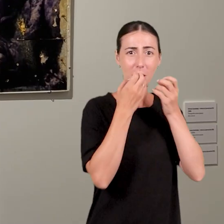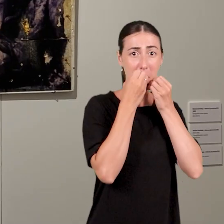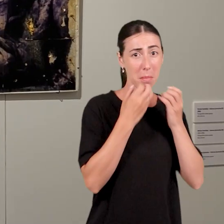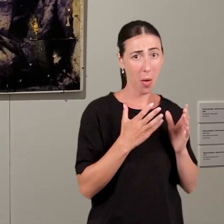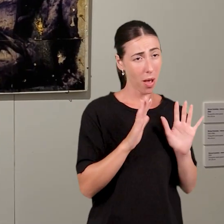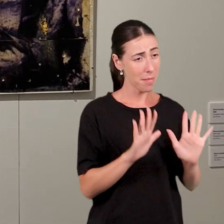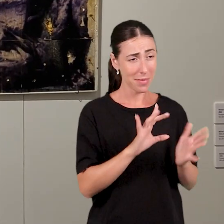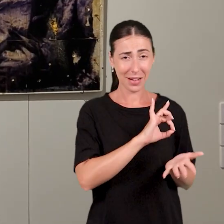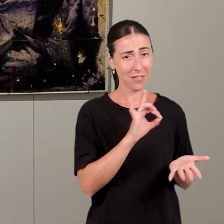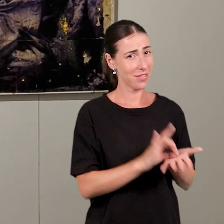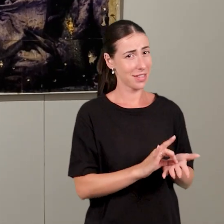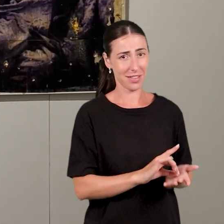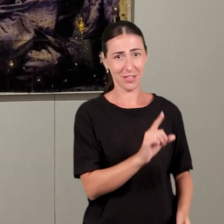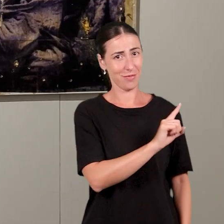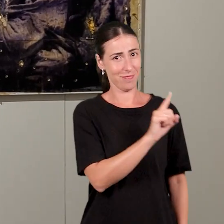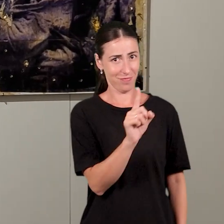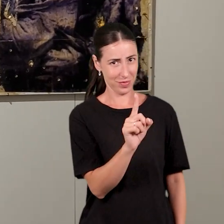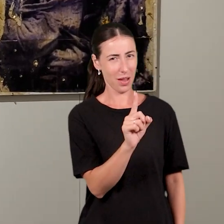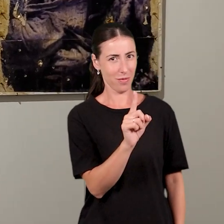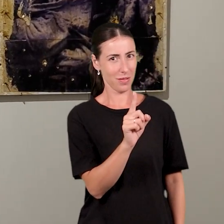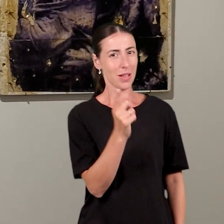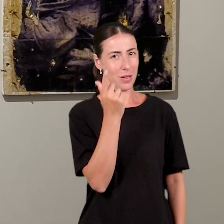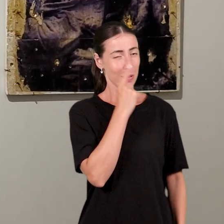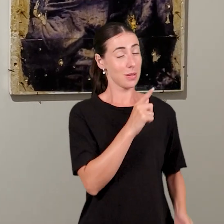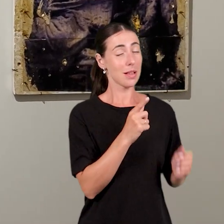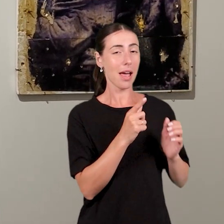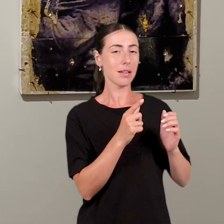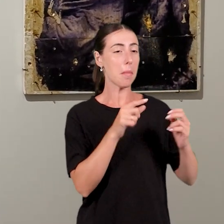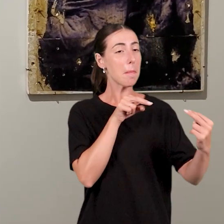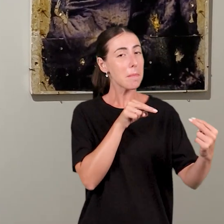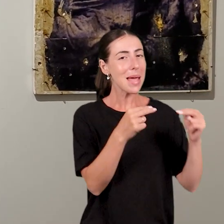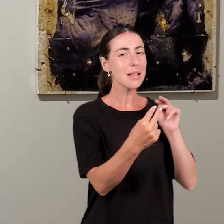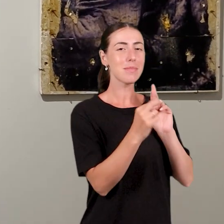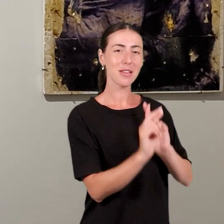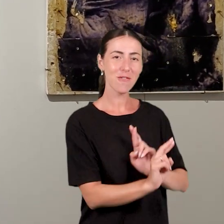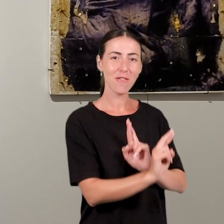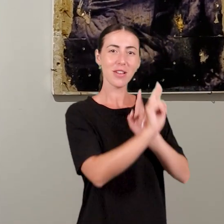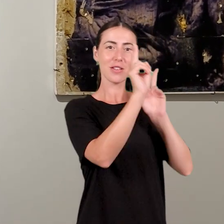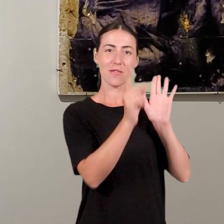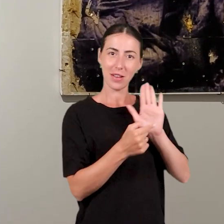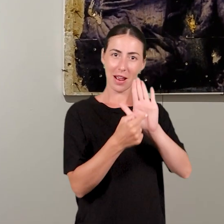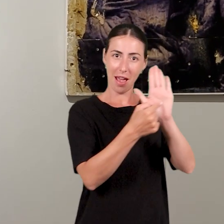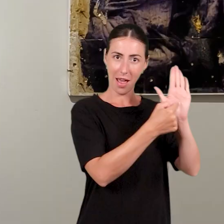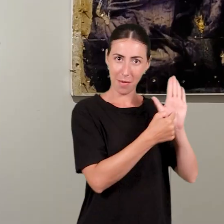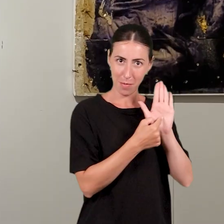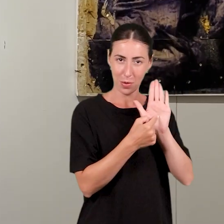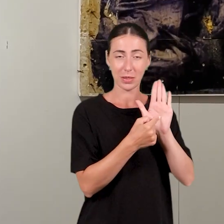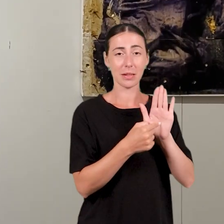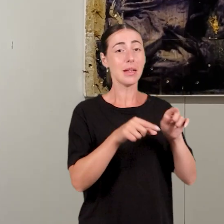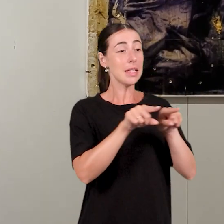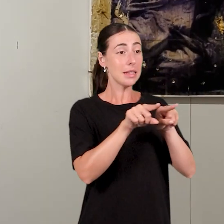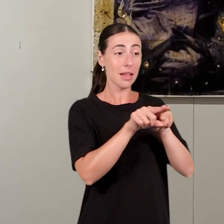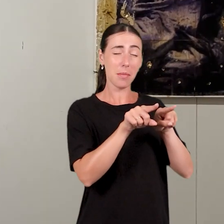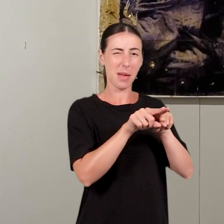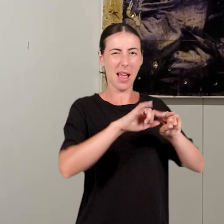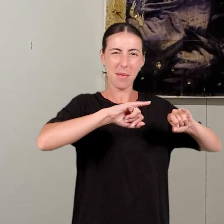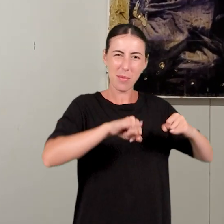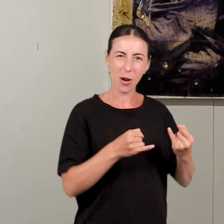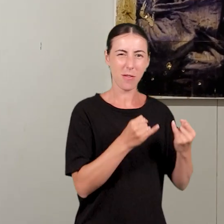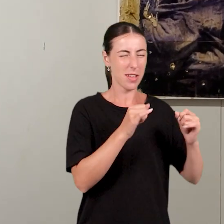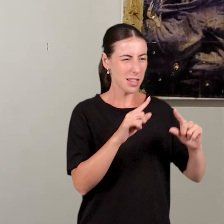por Gaiardi em Inferno, onde o artista relabora o luto por meio de intervenções com pregos e